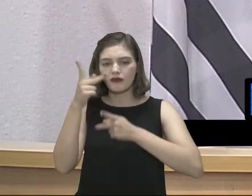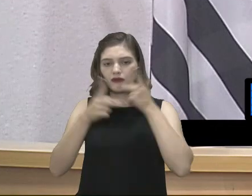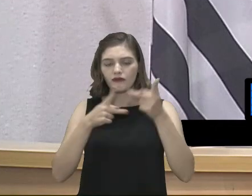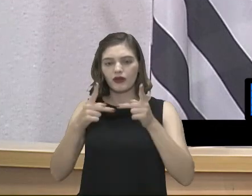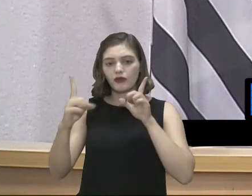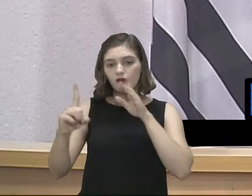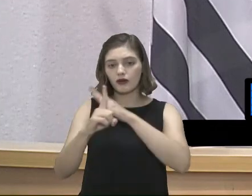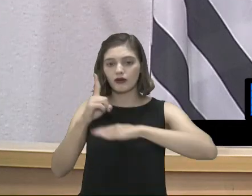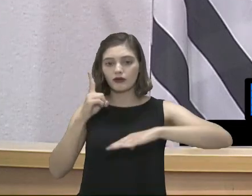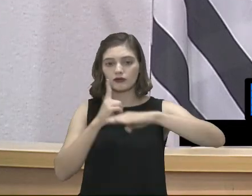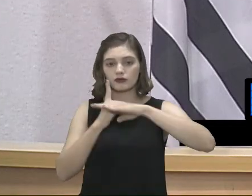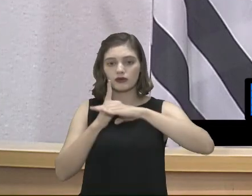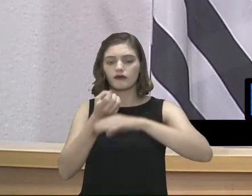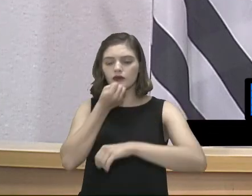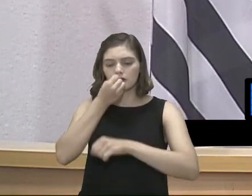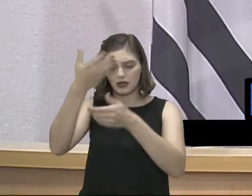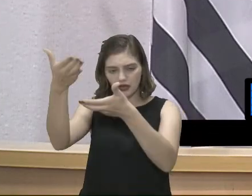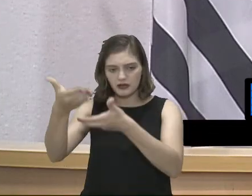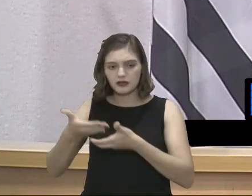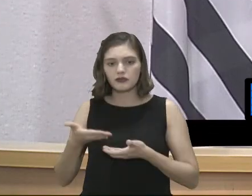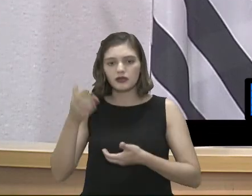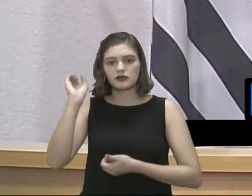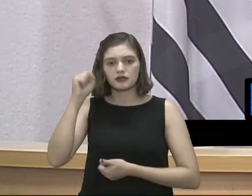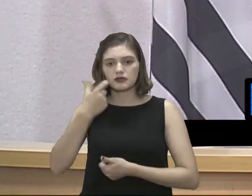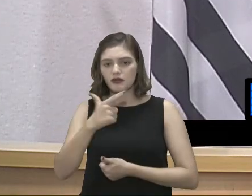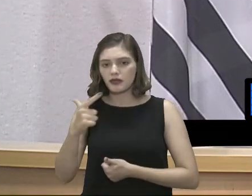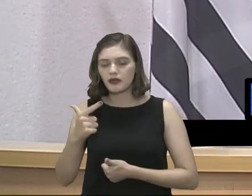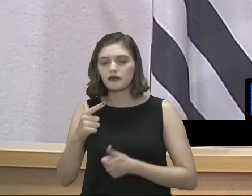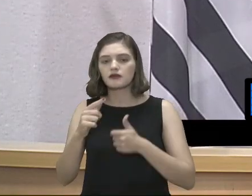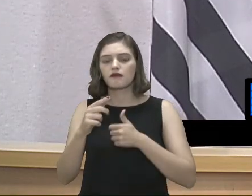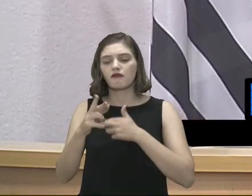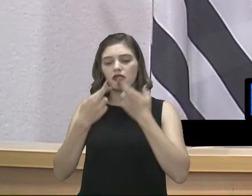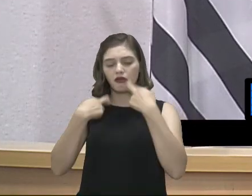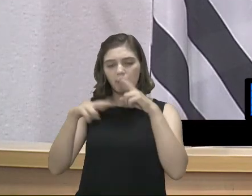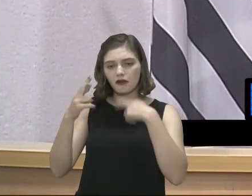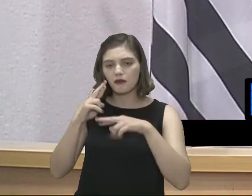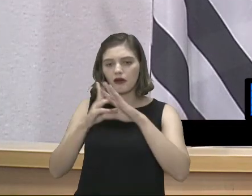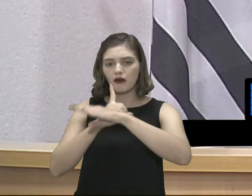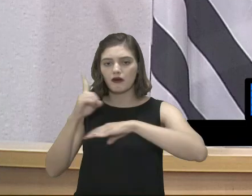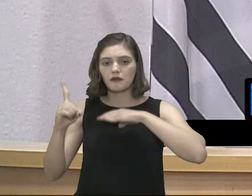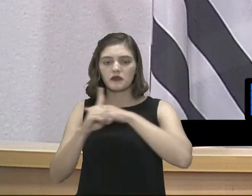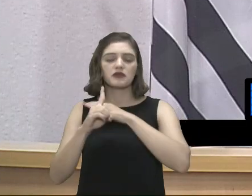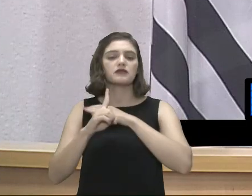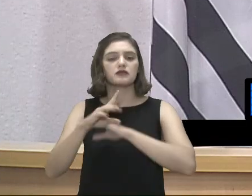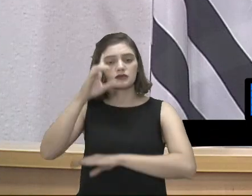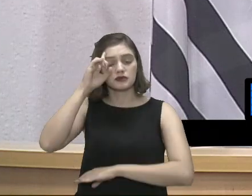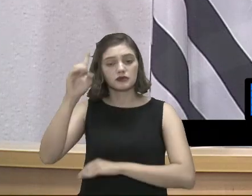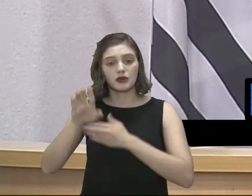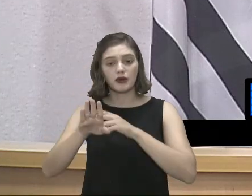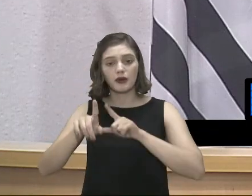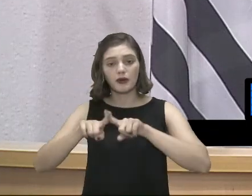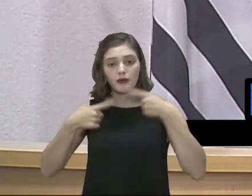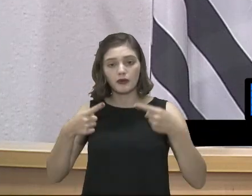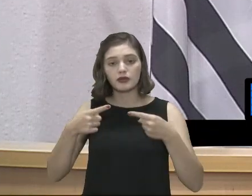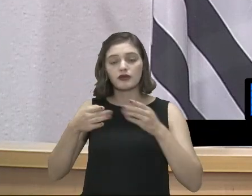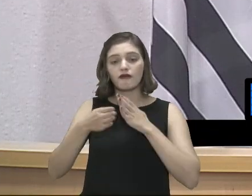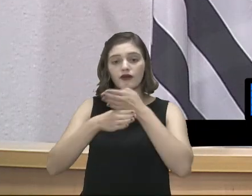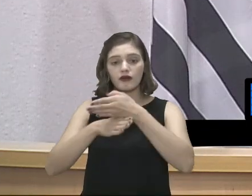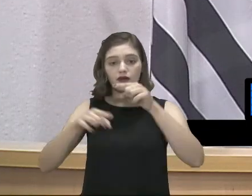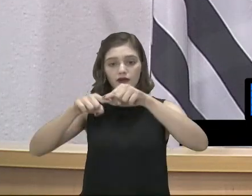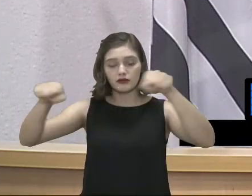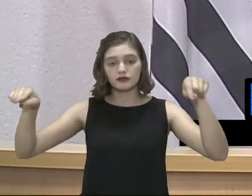recepção. Recepção, eu fui muito bem recebida, não tenho nada a reclamar de ninguém da recepção que me recebeu no dia, mas a partir do momento que entrei na